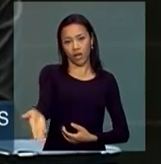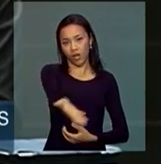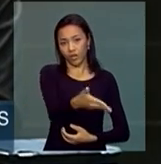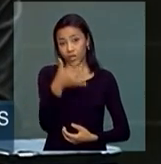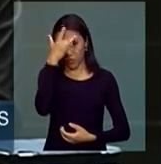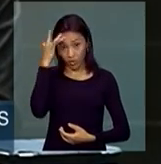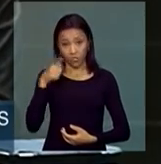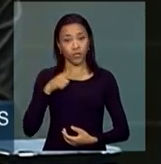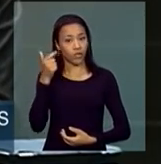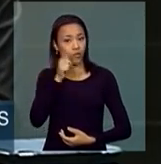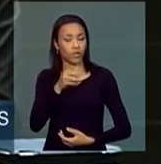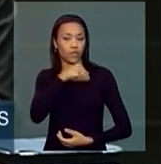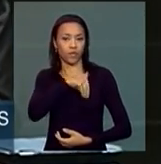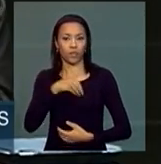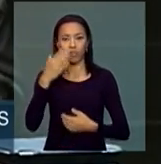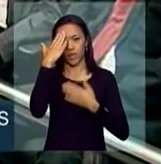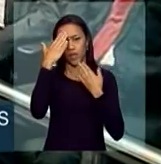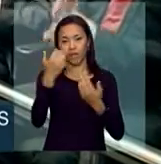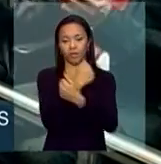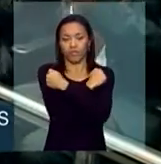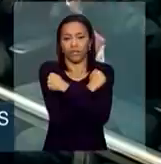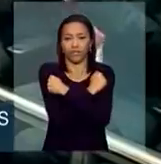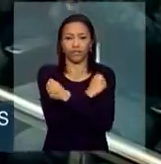e assim por diante. Muito obrigado, um grande abraço.